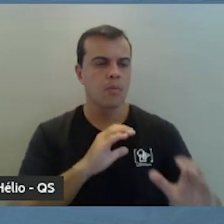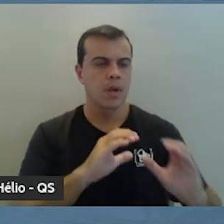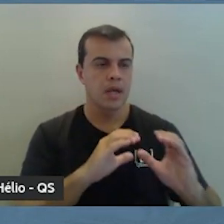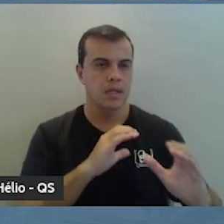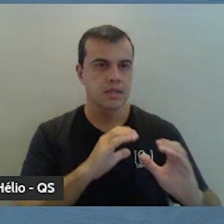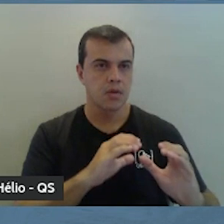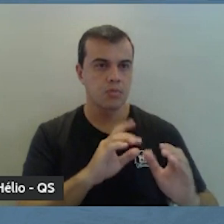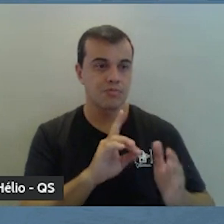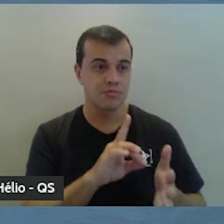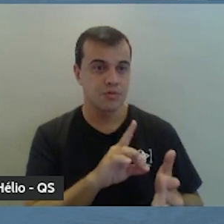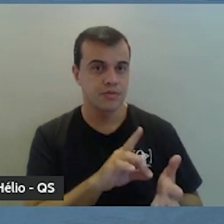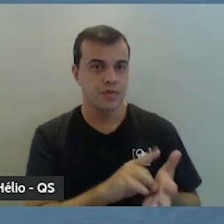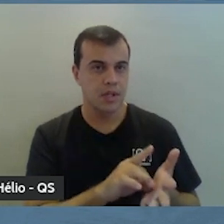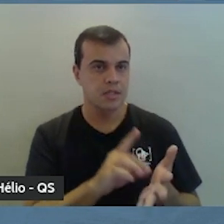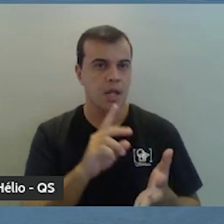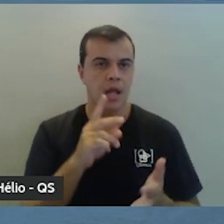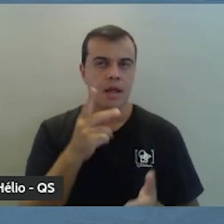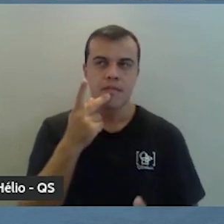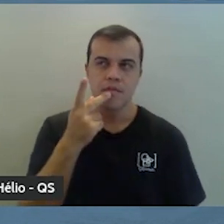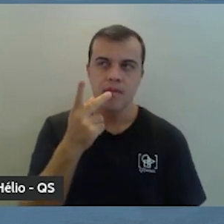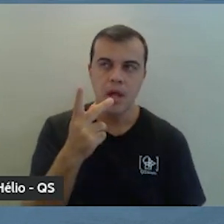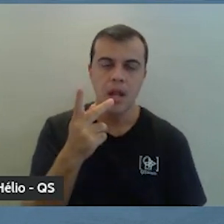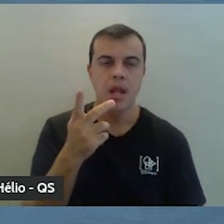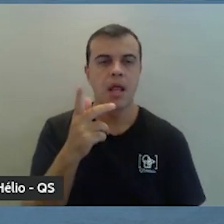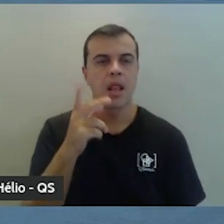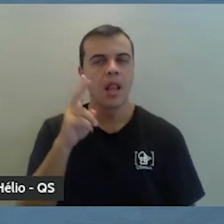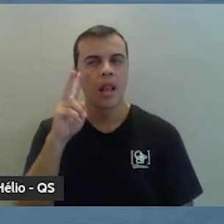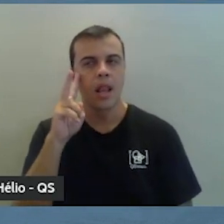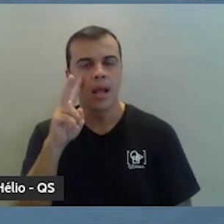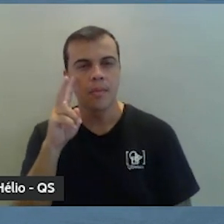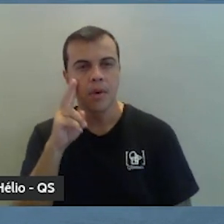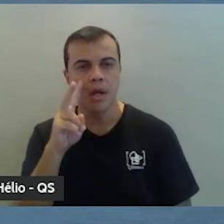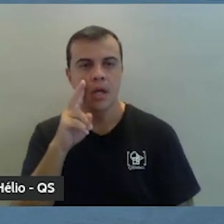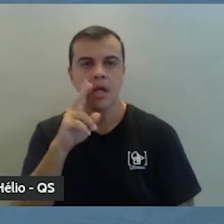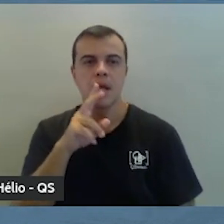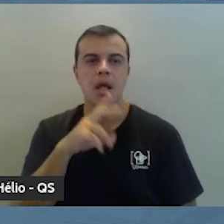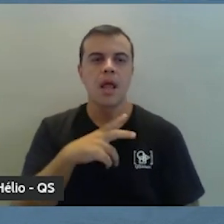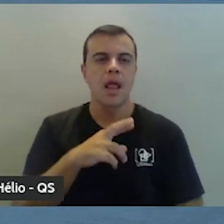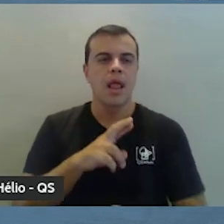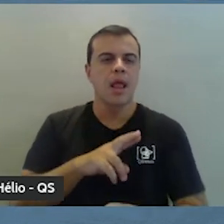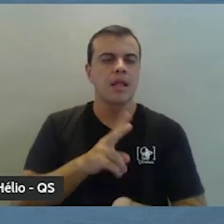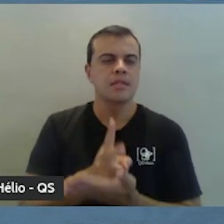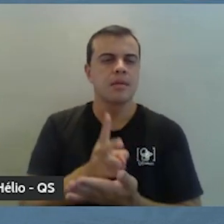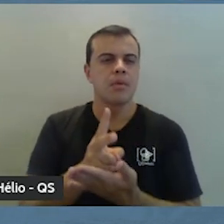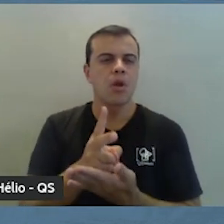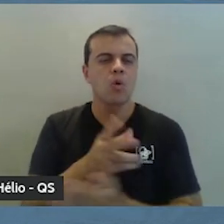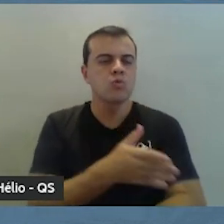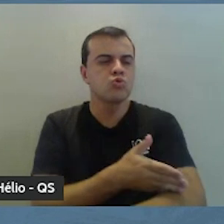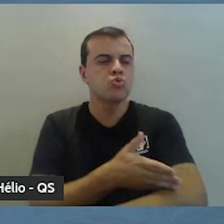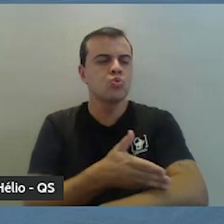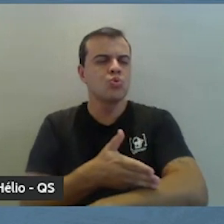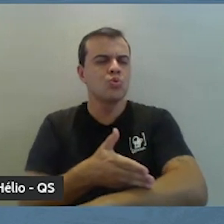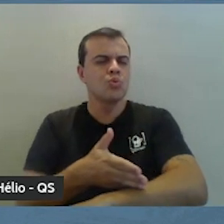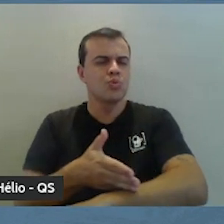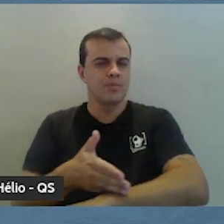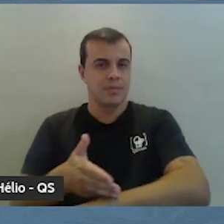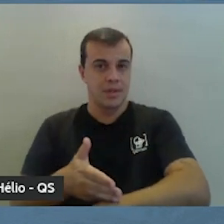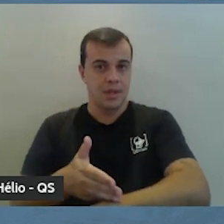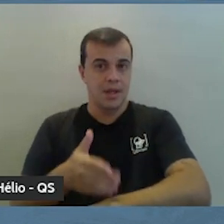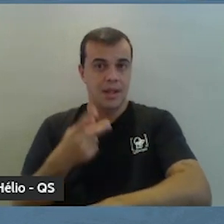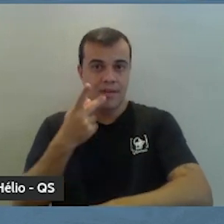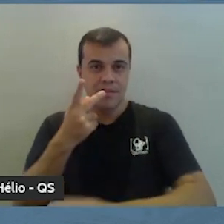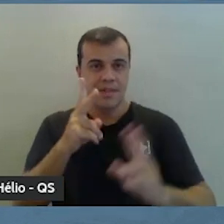de fatos, lendas, ritos, usos, costumes, de geração em geração. E tem um caráter muito